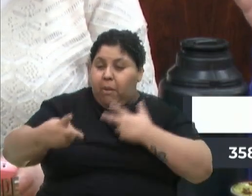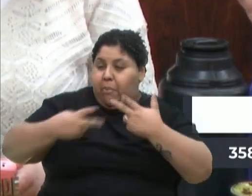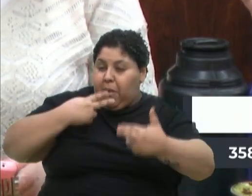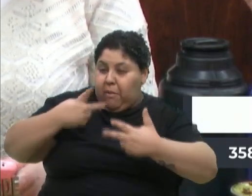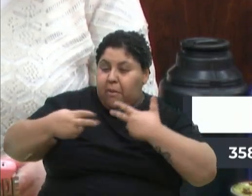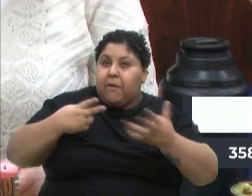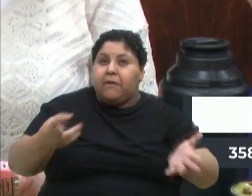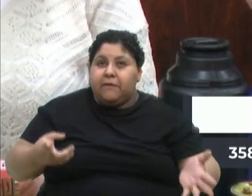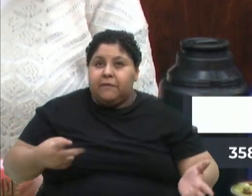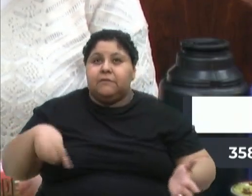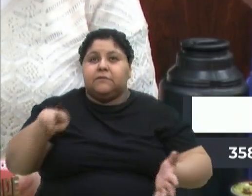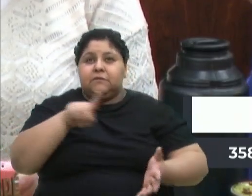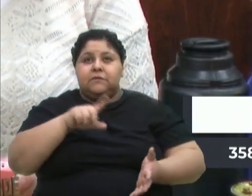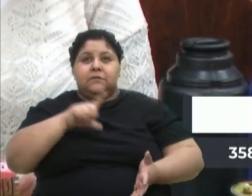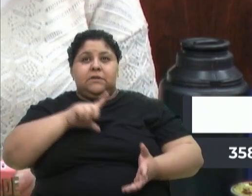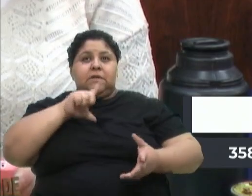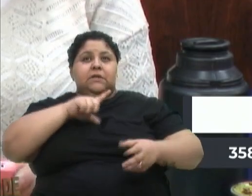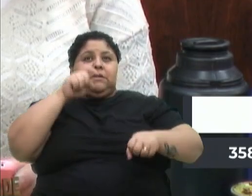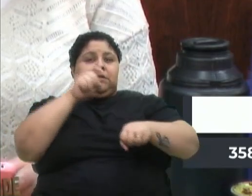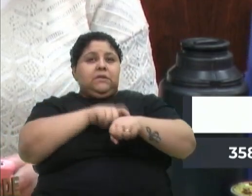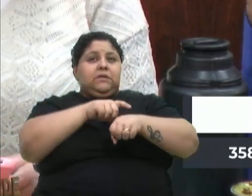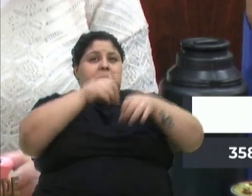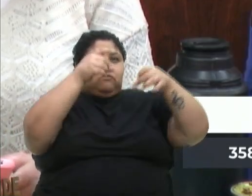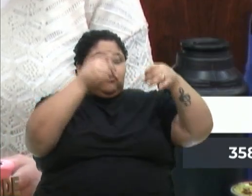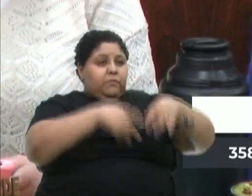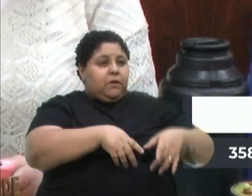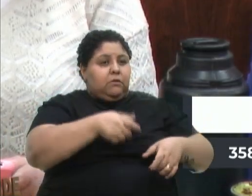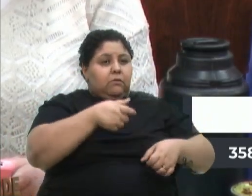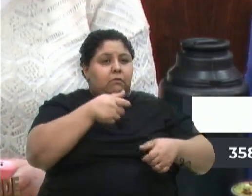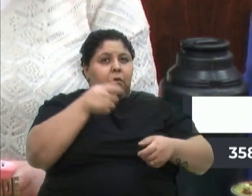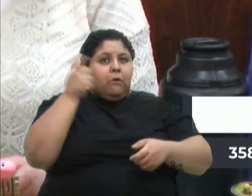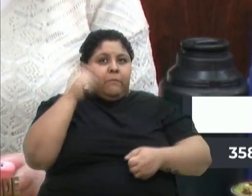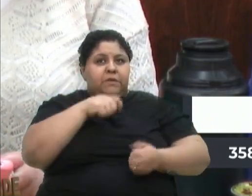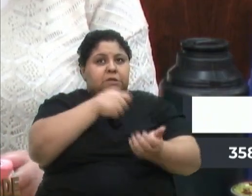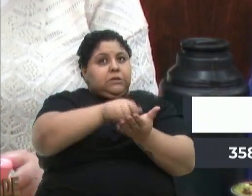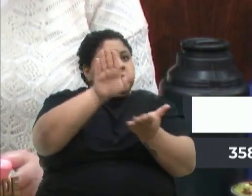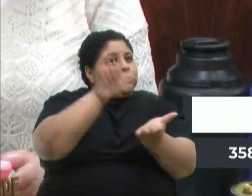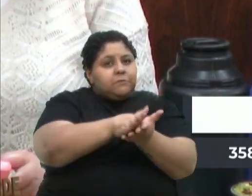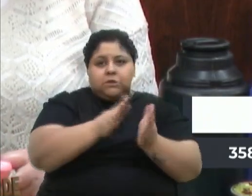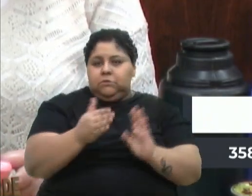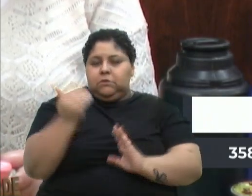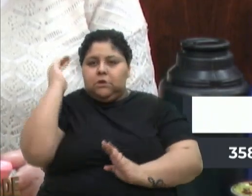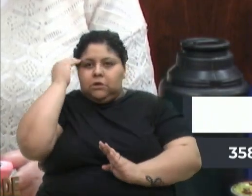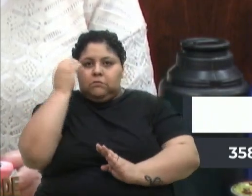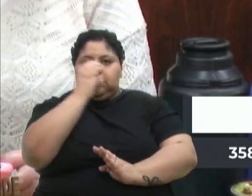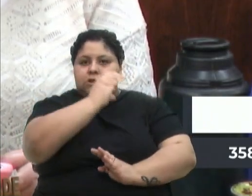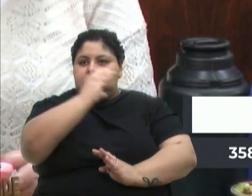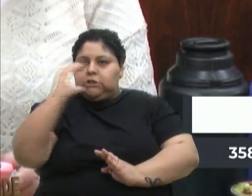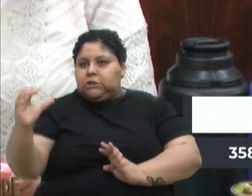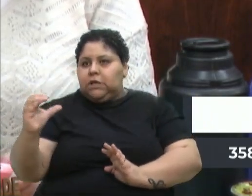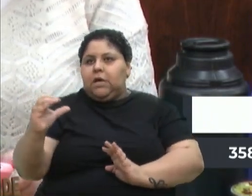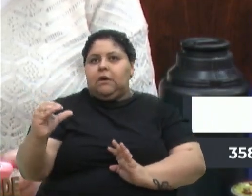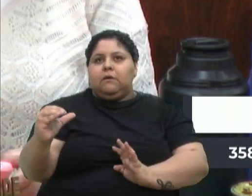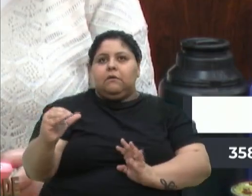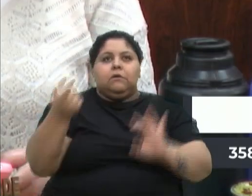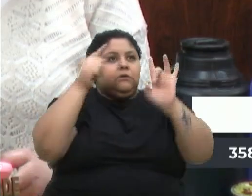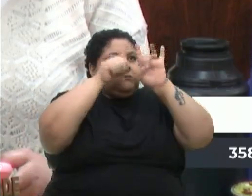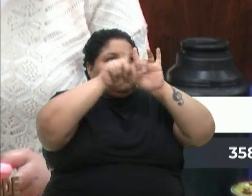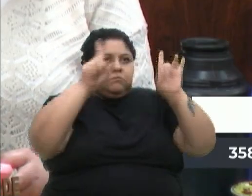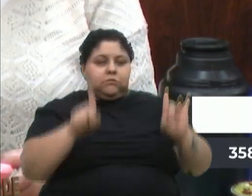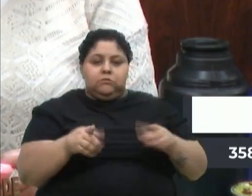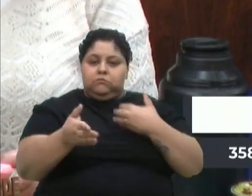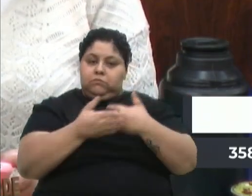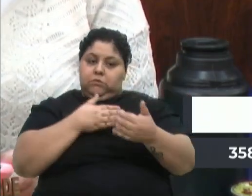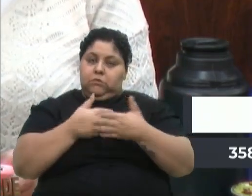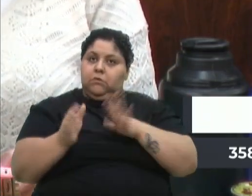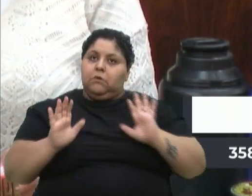se alguém tem tempo sobrando, tem que demitir, vereador. Não sei se é CC, se é servidor, enfim, mas se